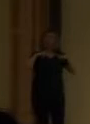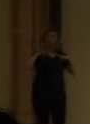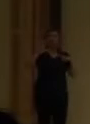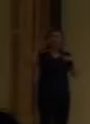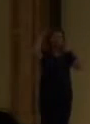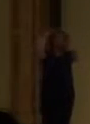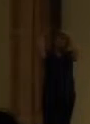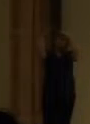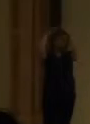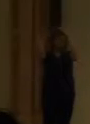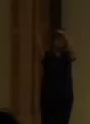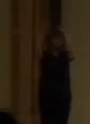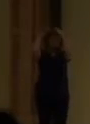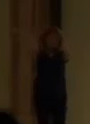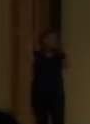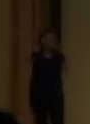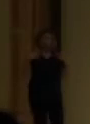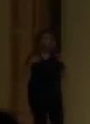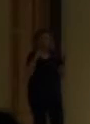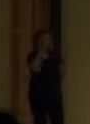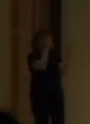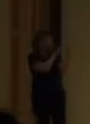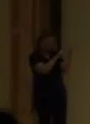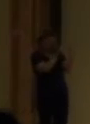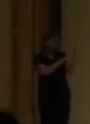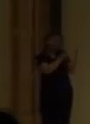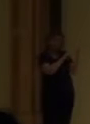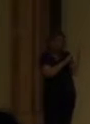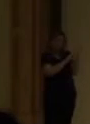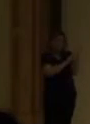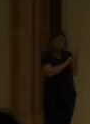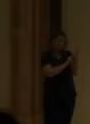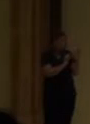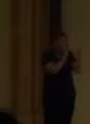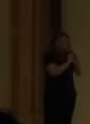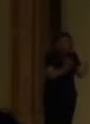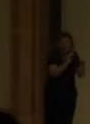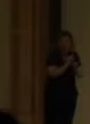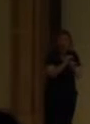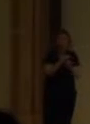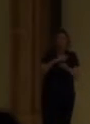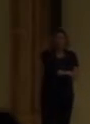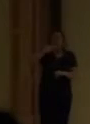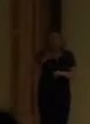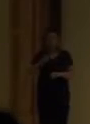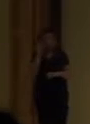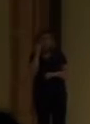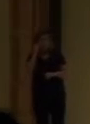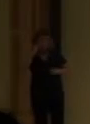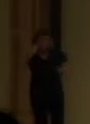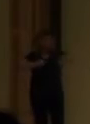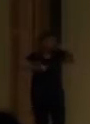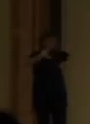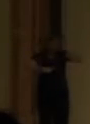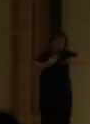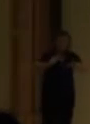aqui, que não há ciência, não há superioridade política, não há servidão,